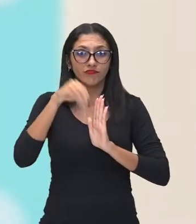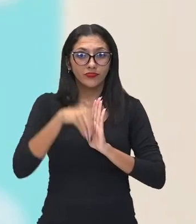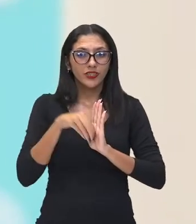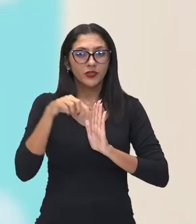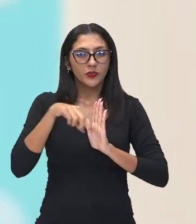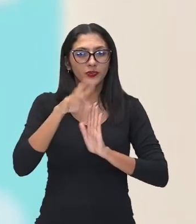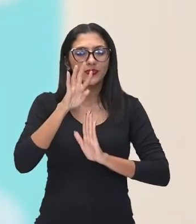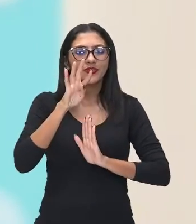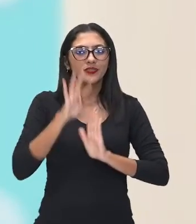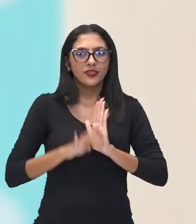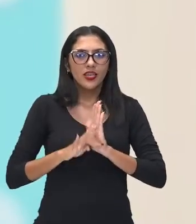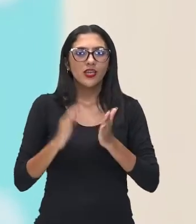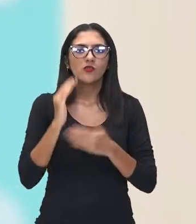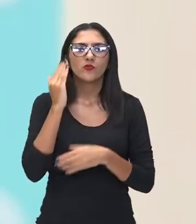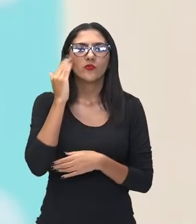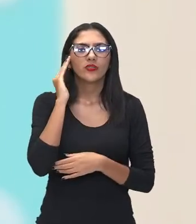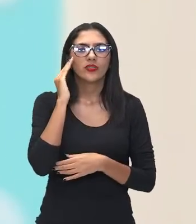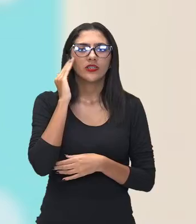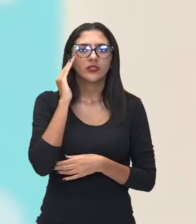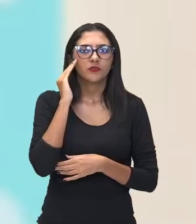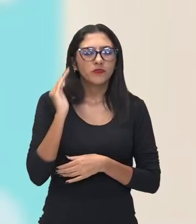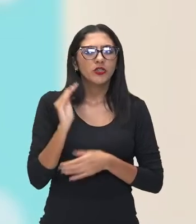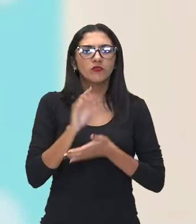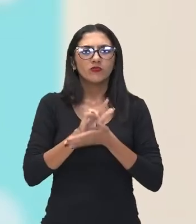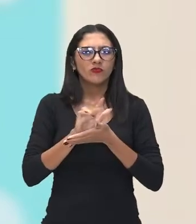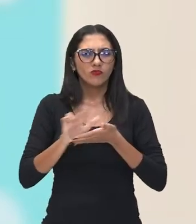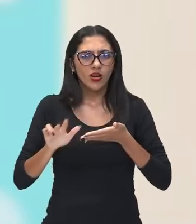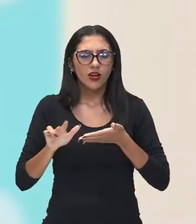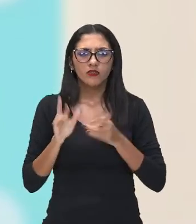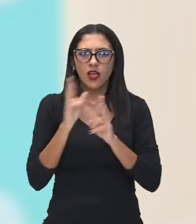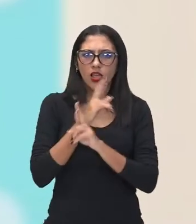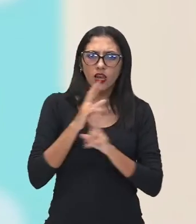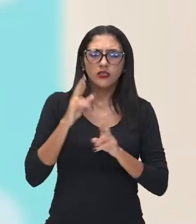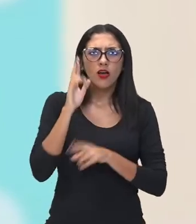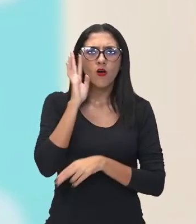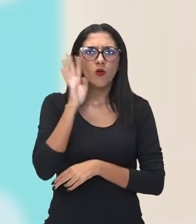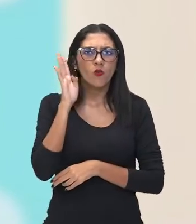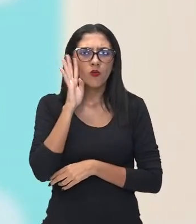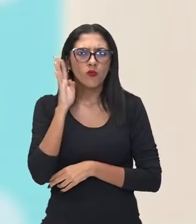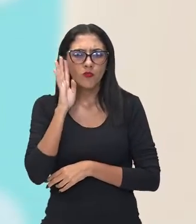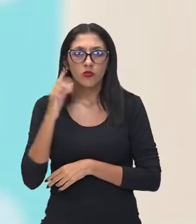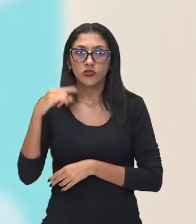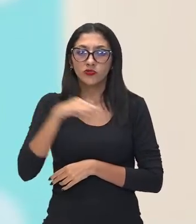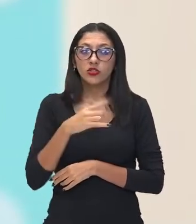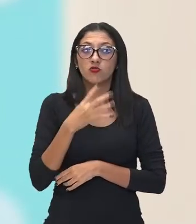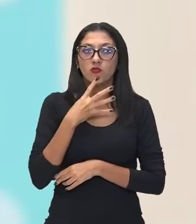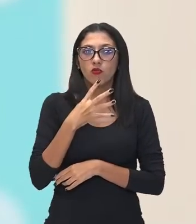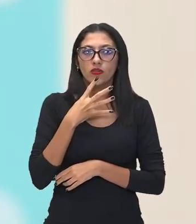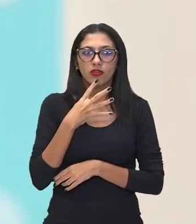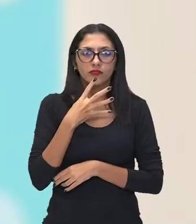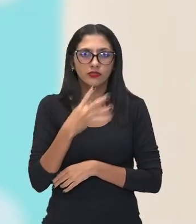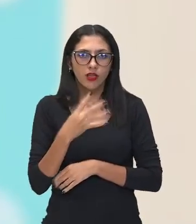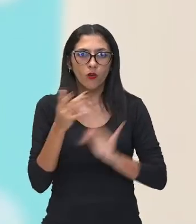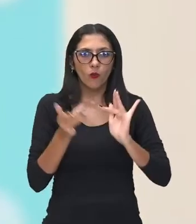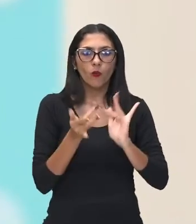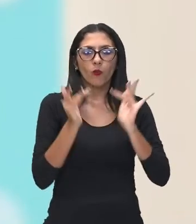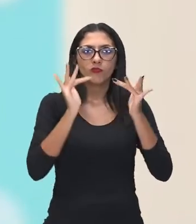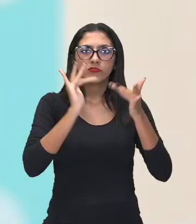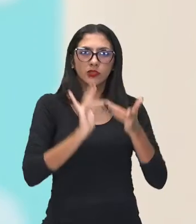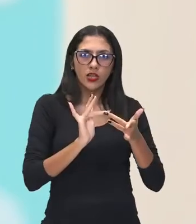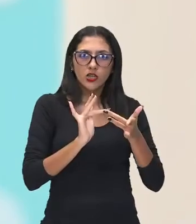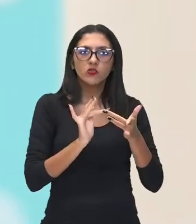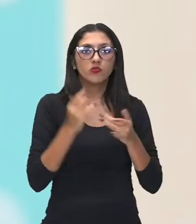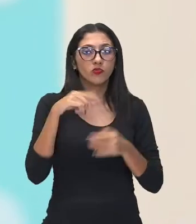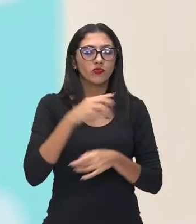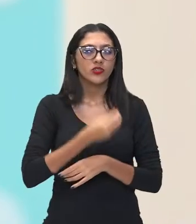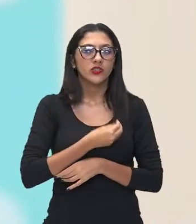dessa interpretação, dessas inferências, de você conhecer o ambiente, o contexto onde vivem,